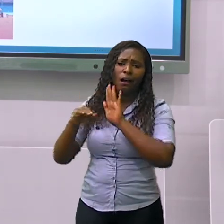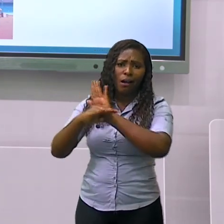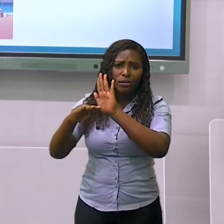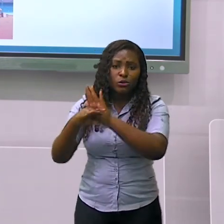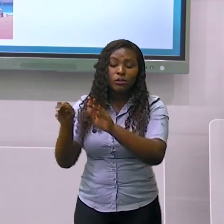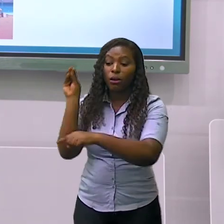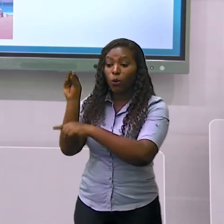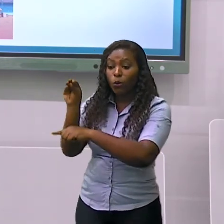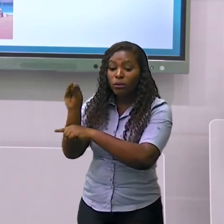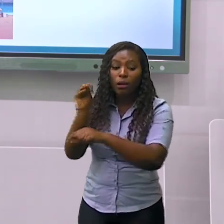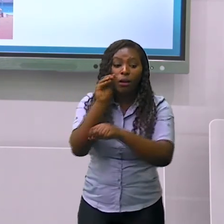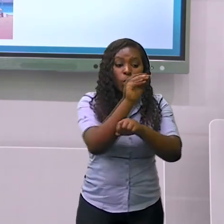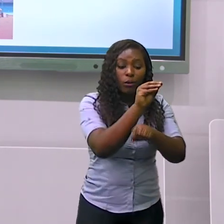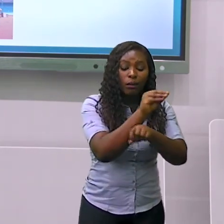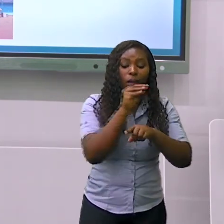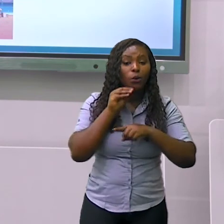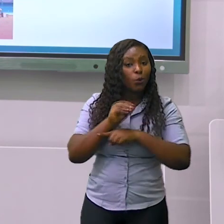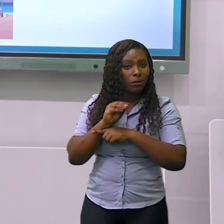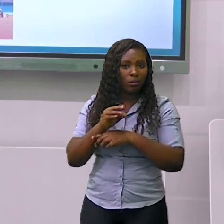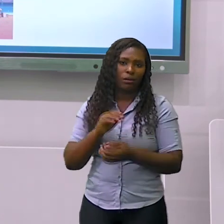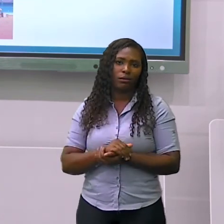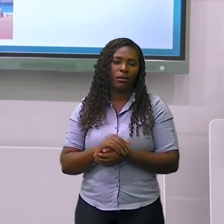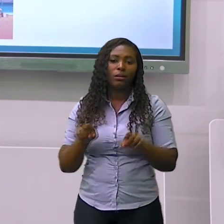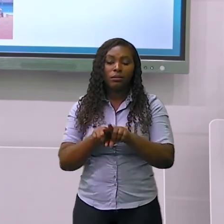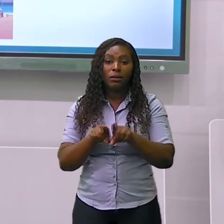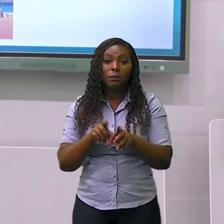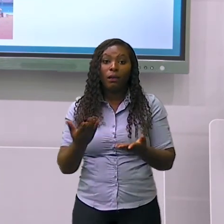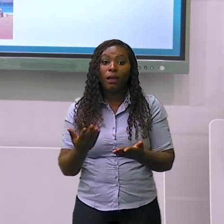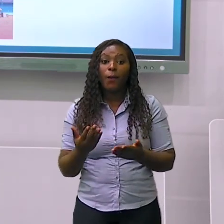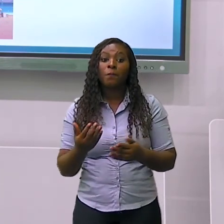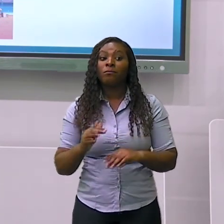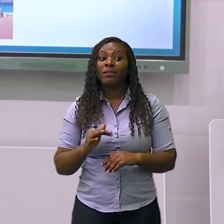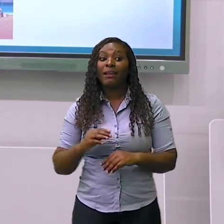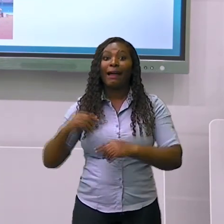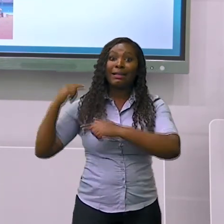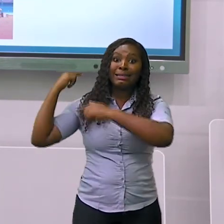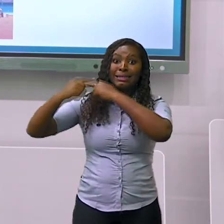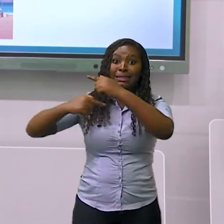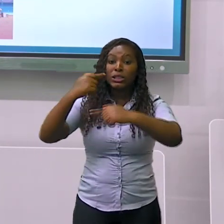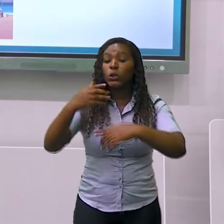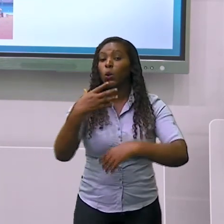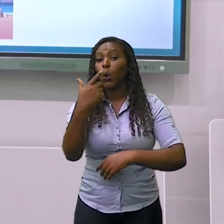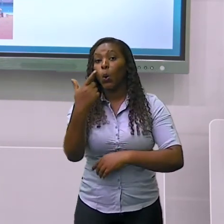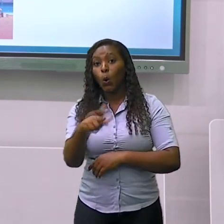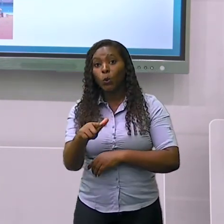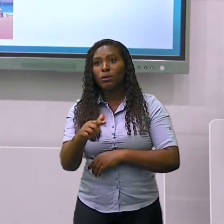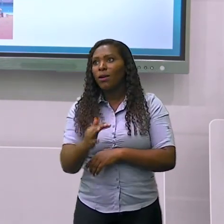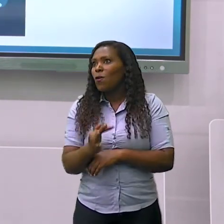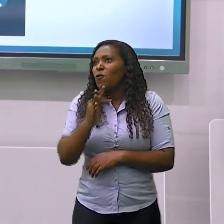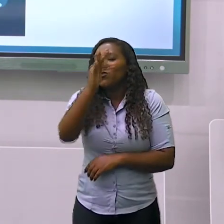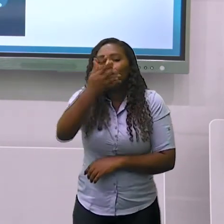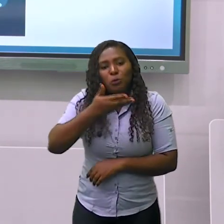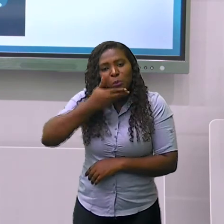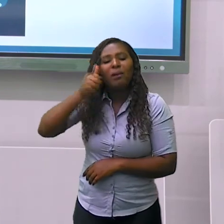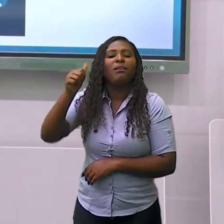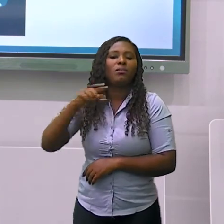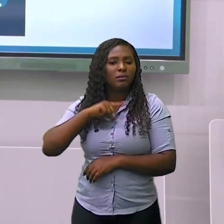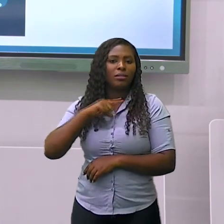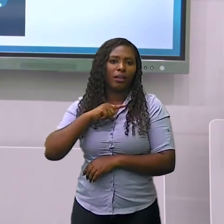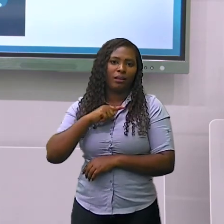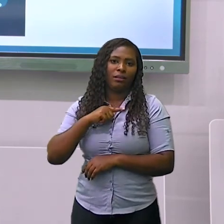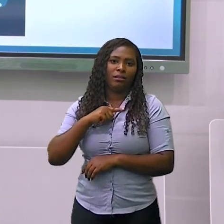e garantir um futuro melhor para as futuras gerações. Por isso, é muito importante